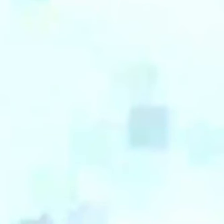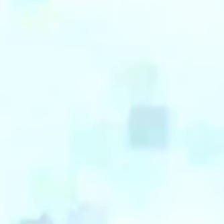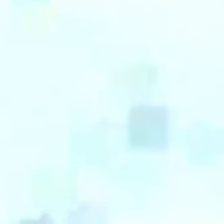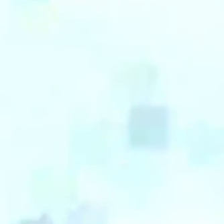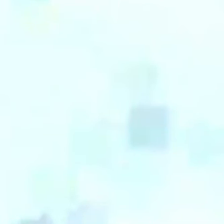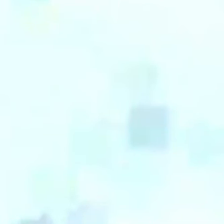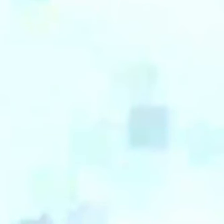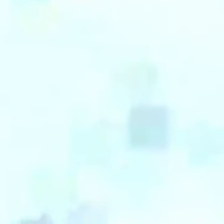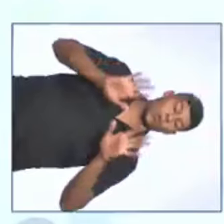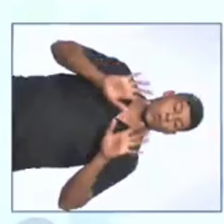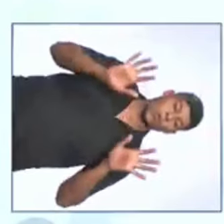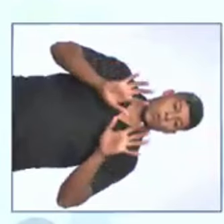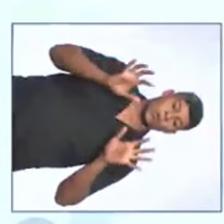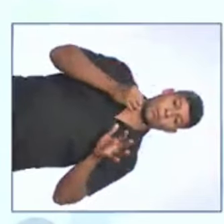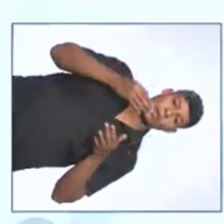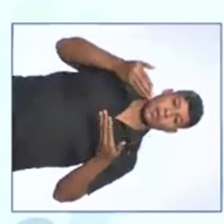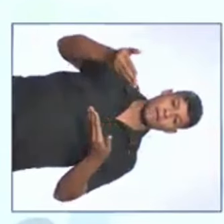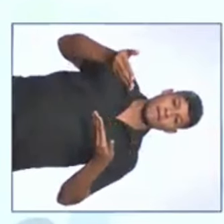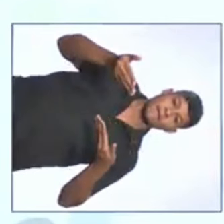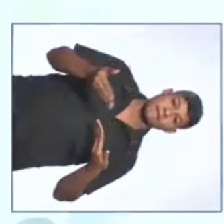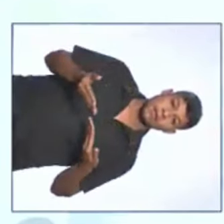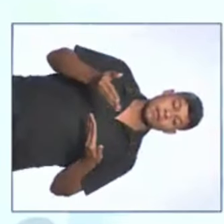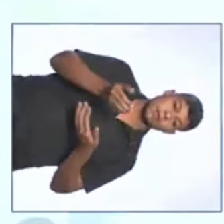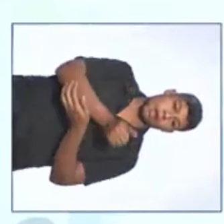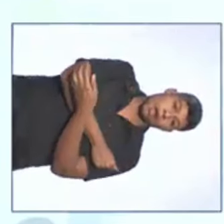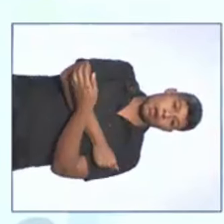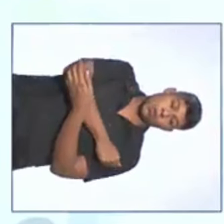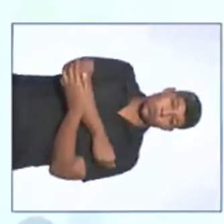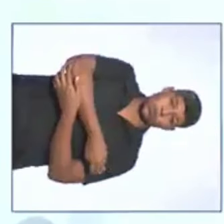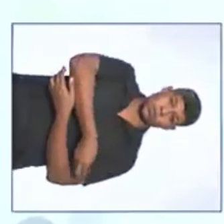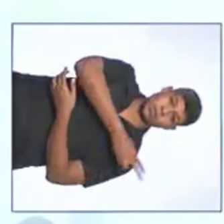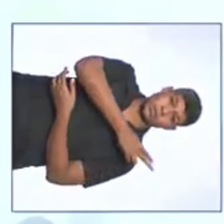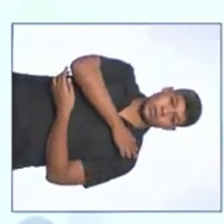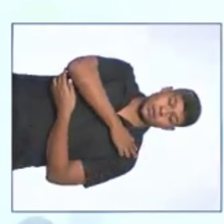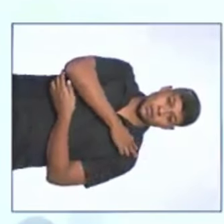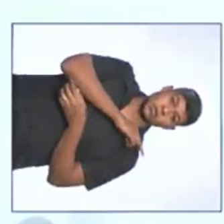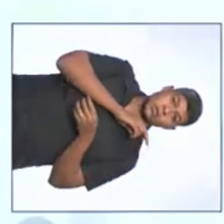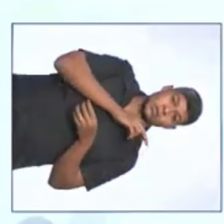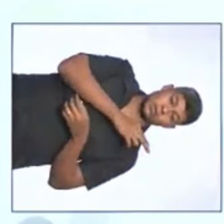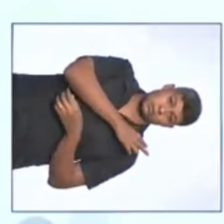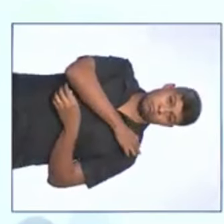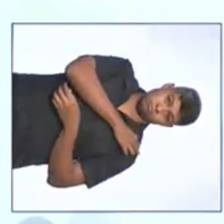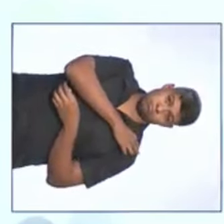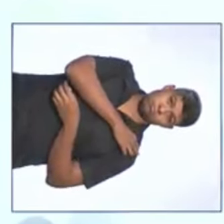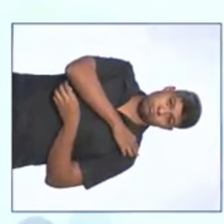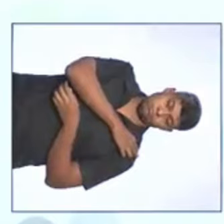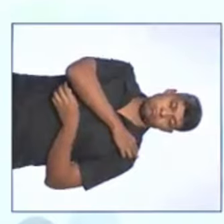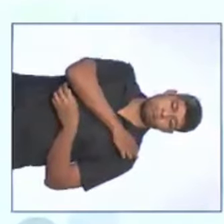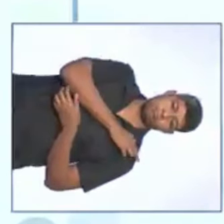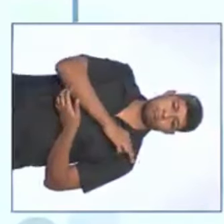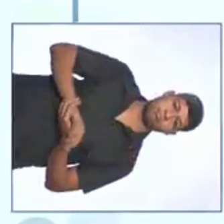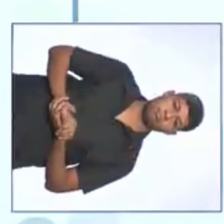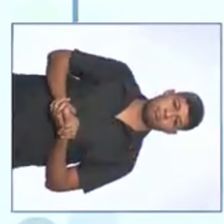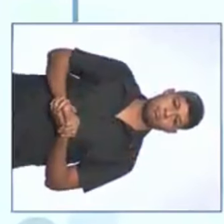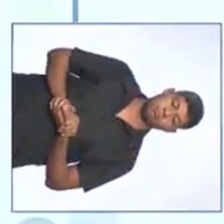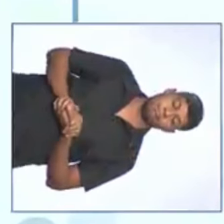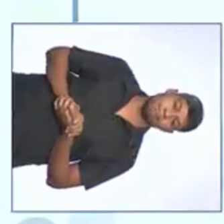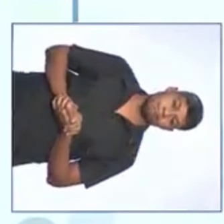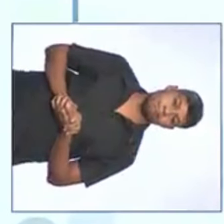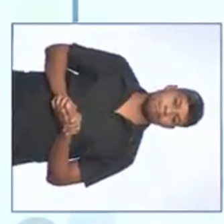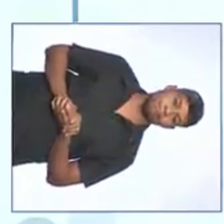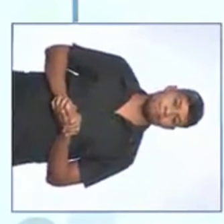Olá, sejam bem-vindos alunos do segundo ano do ensino, segunda série do ensino médio, né?